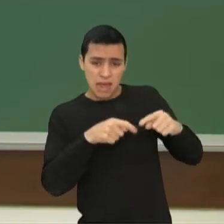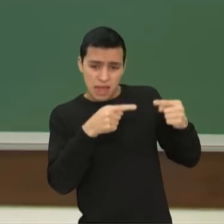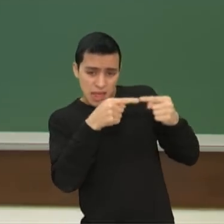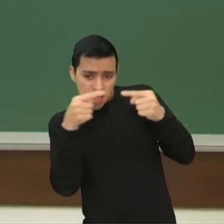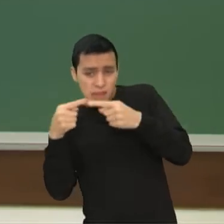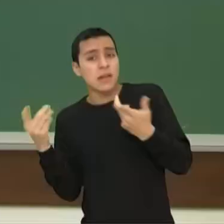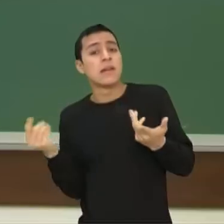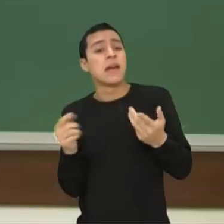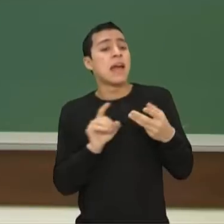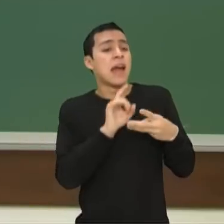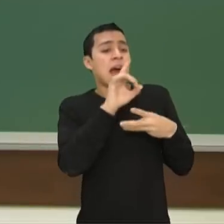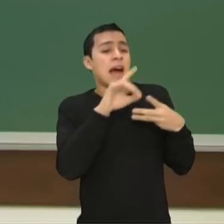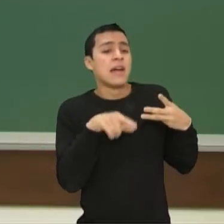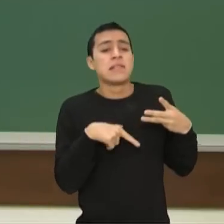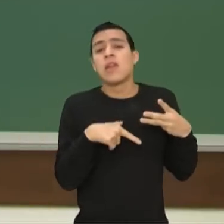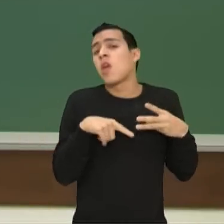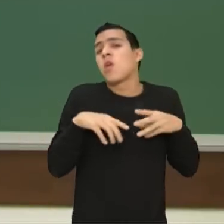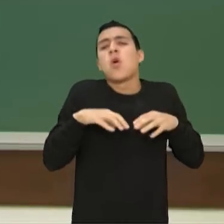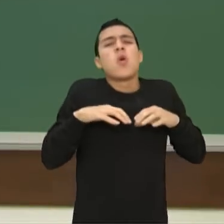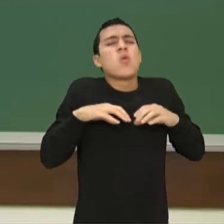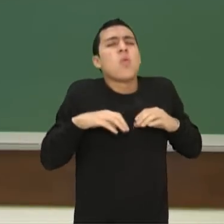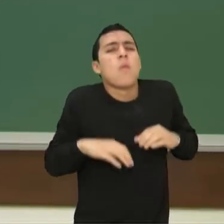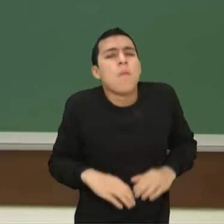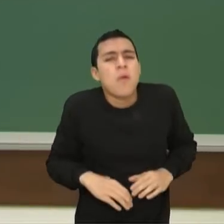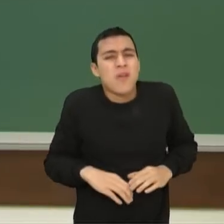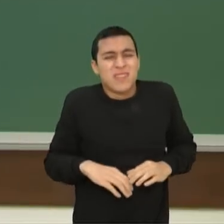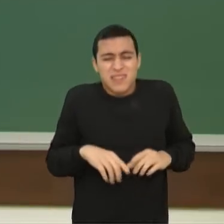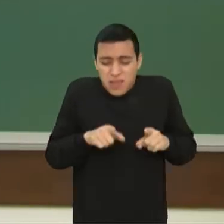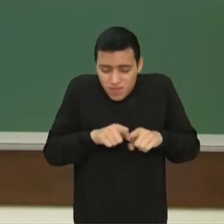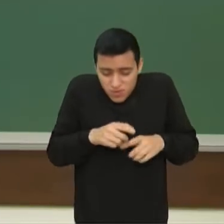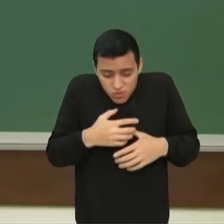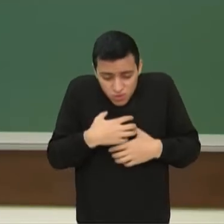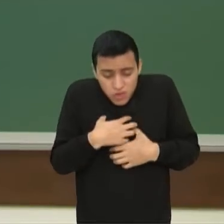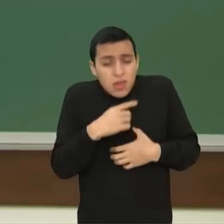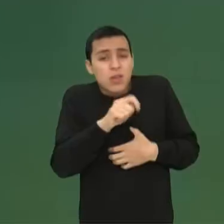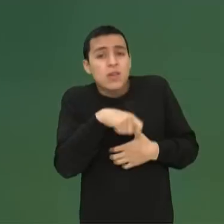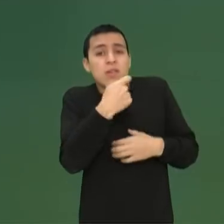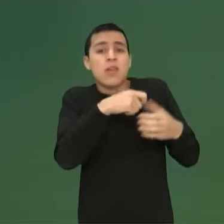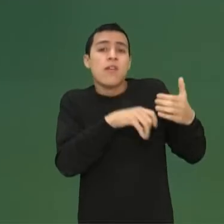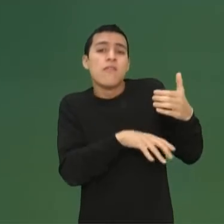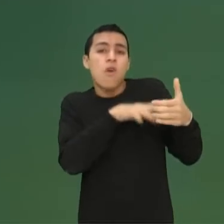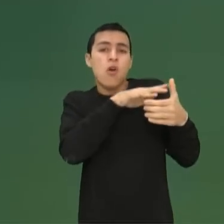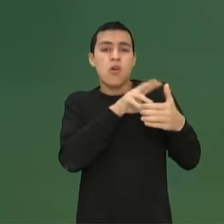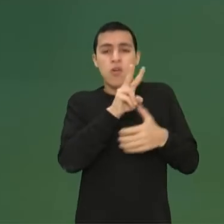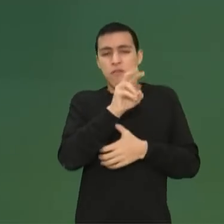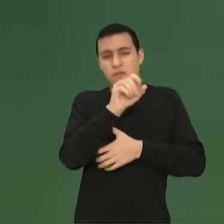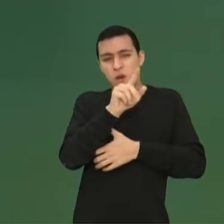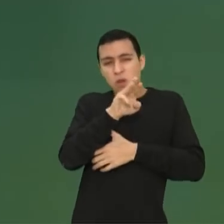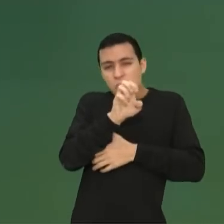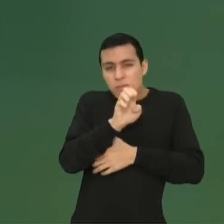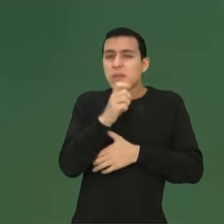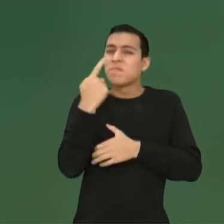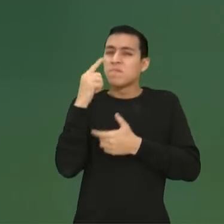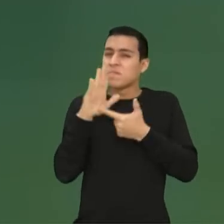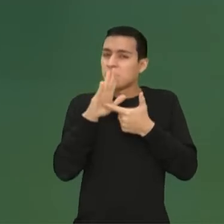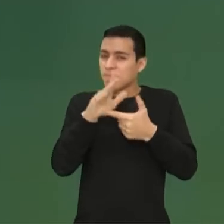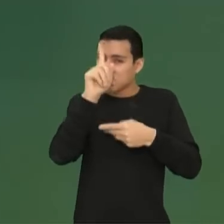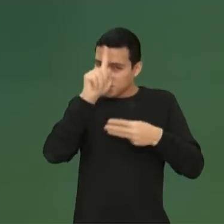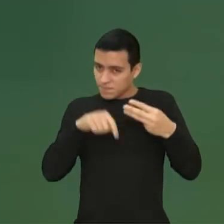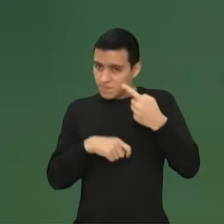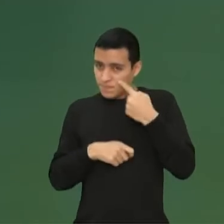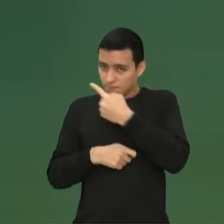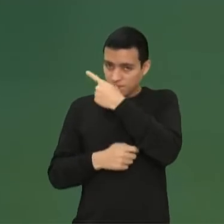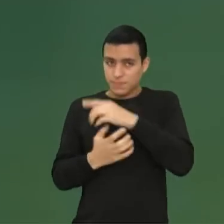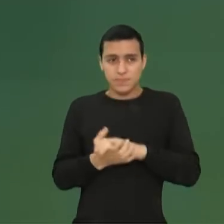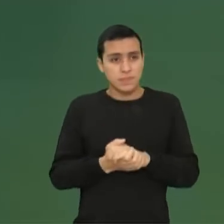nesses estados tem um comportamento com relação ao seu volume. Então eu vou mostrar 3 situações para vocês. Quando o objeto